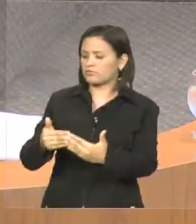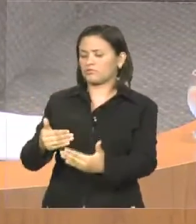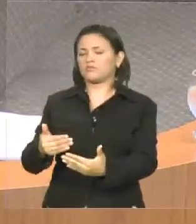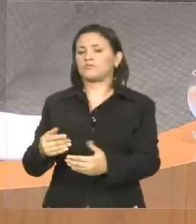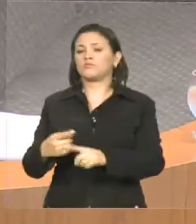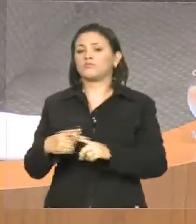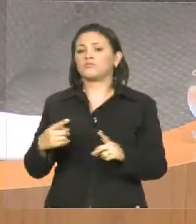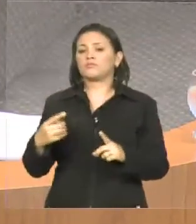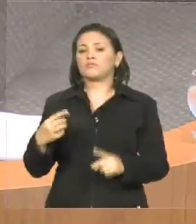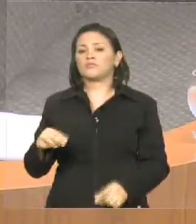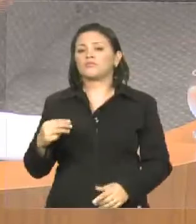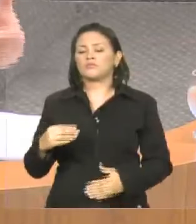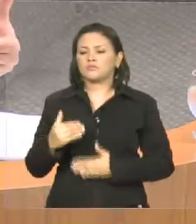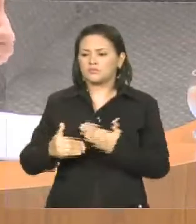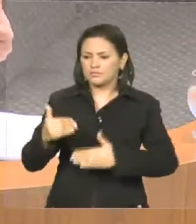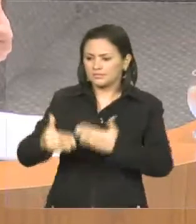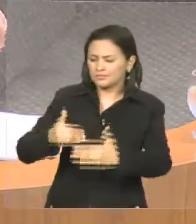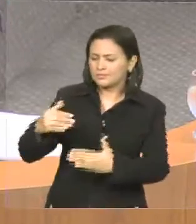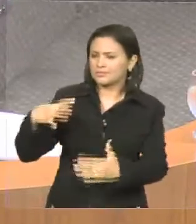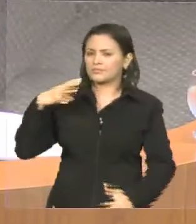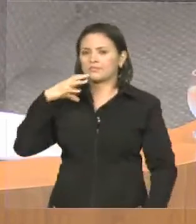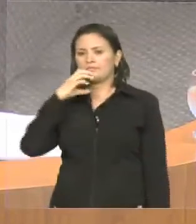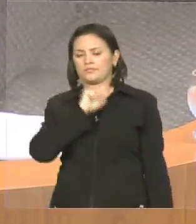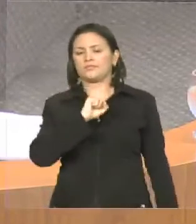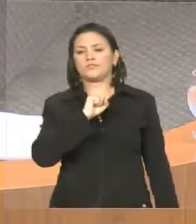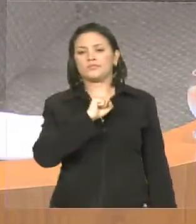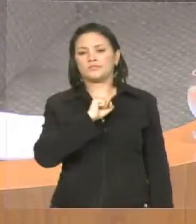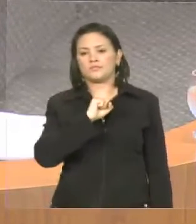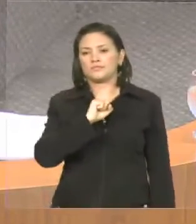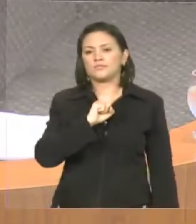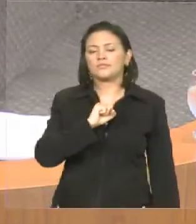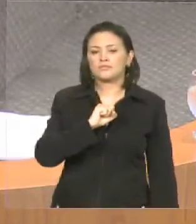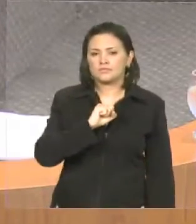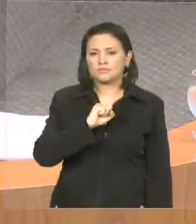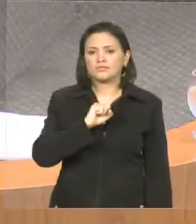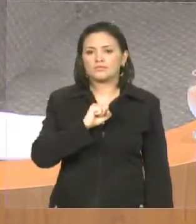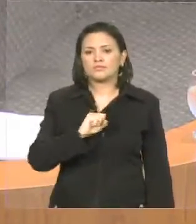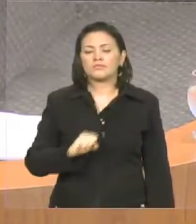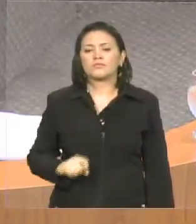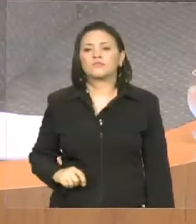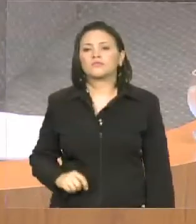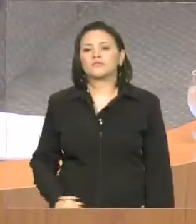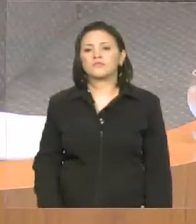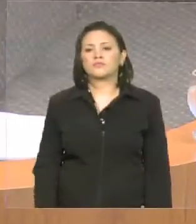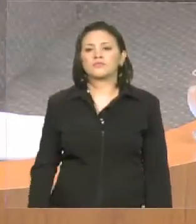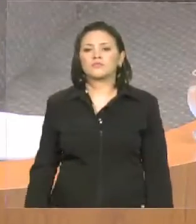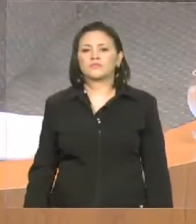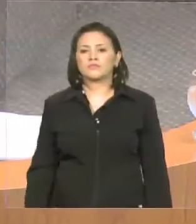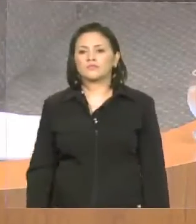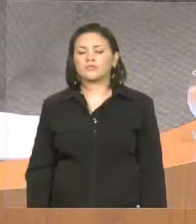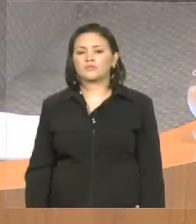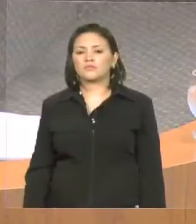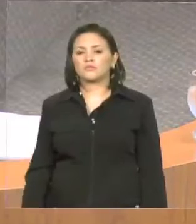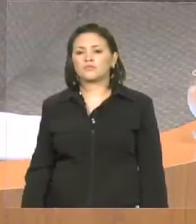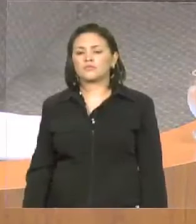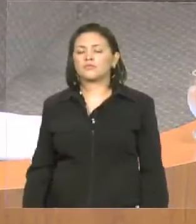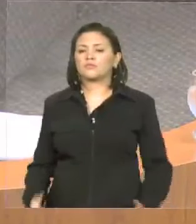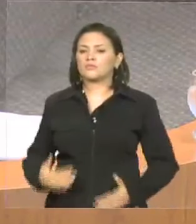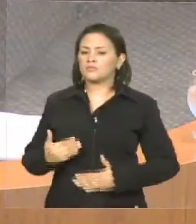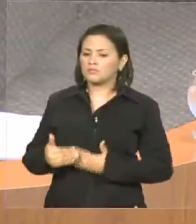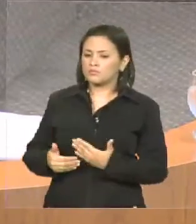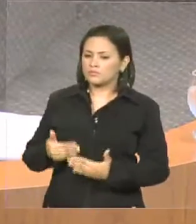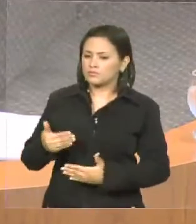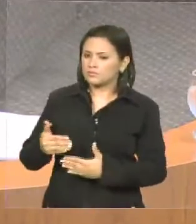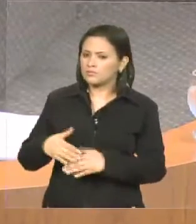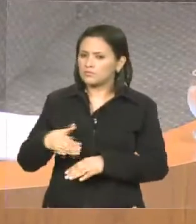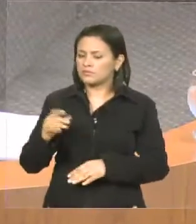muito mais do que os outros estados. Então, nós estamos recuperando o tempo perdido e estamos ultrapassando alguns estados.